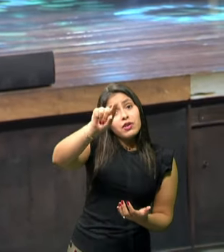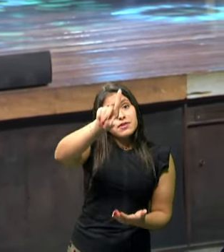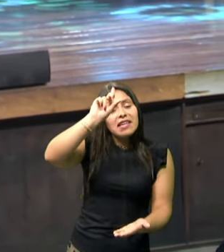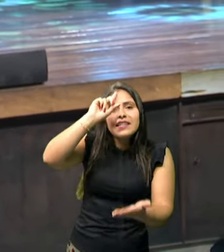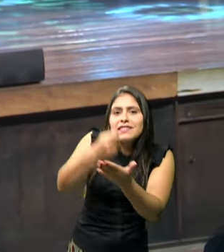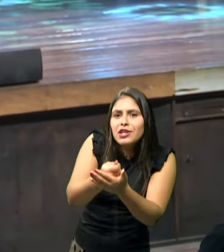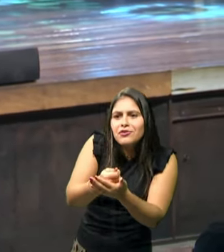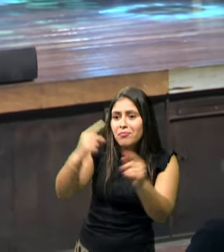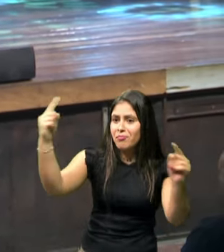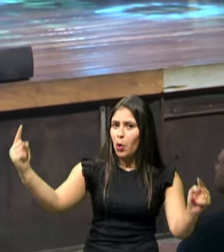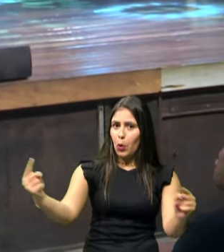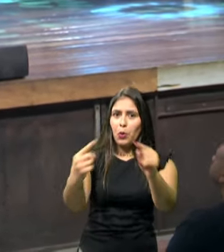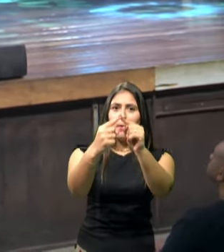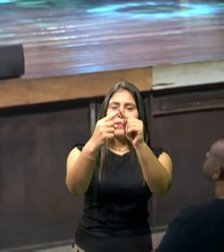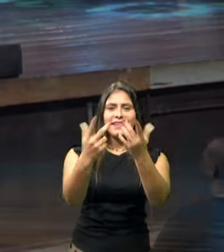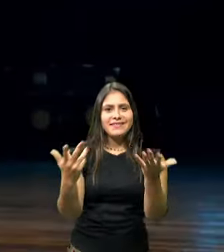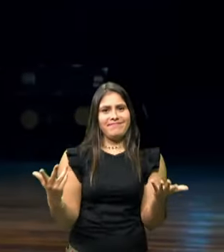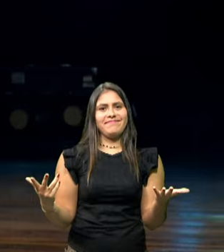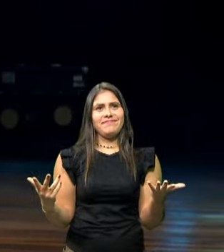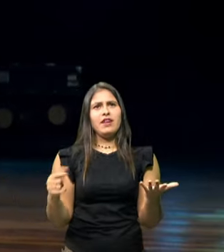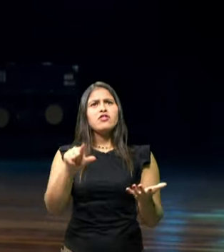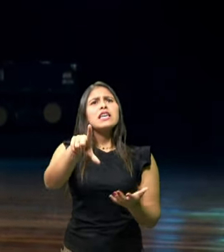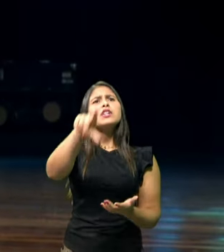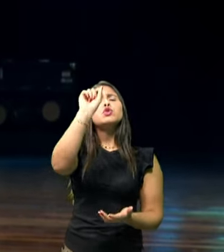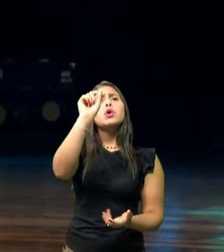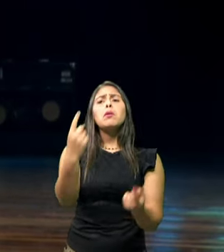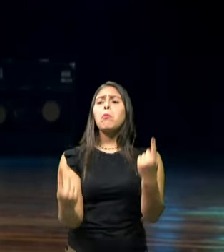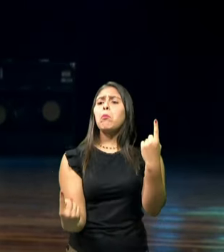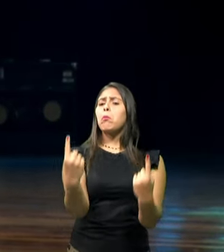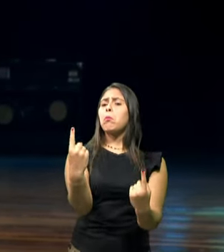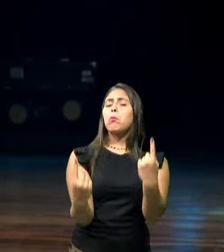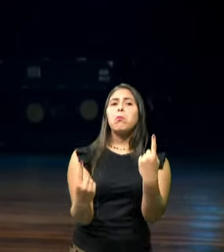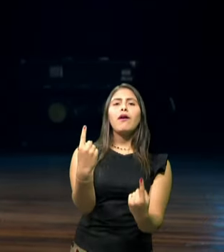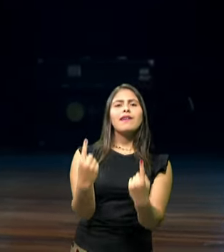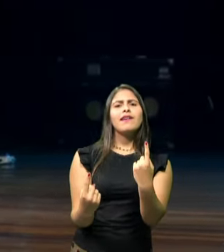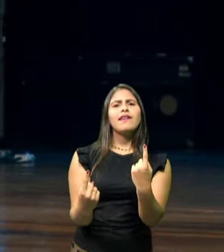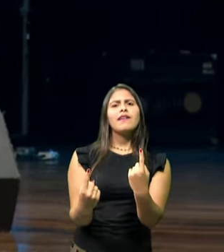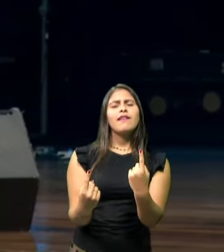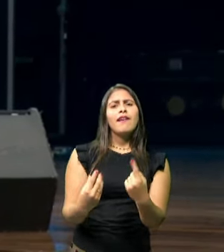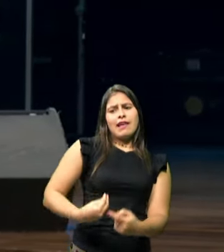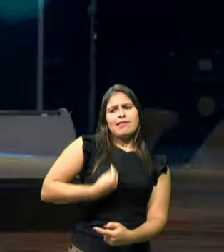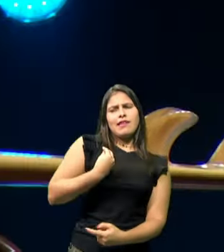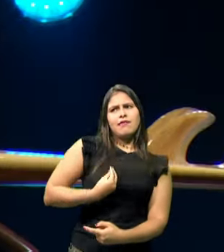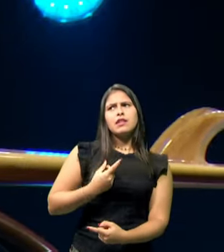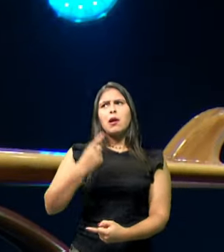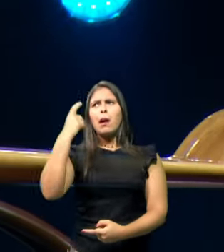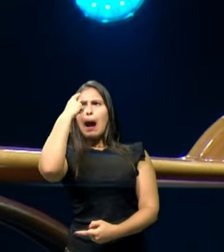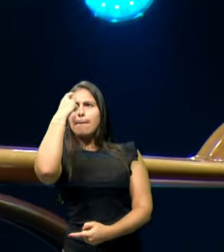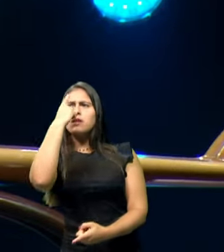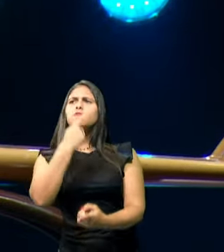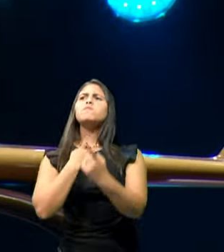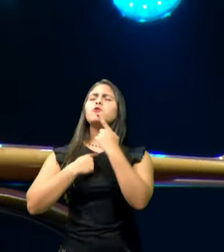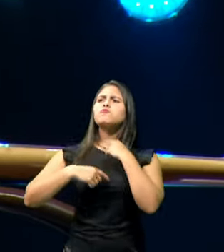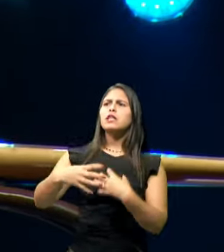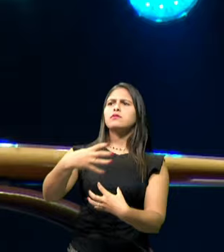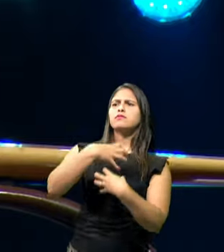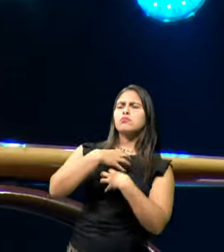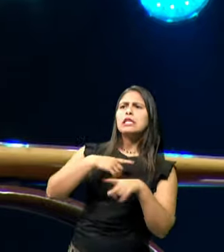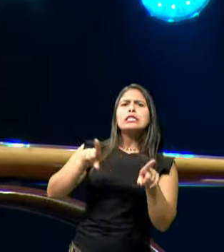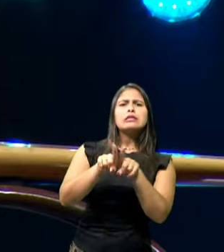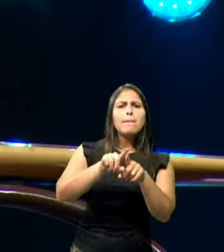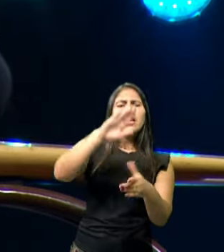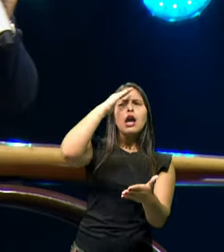decidir. O que é que você vai escolher? Você já passou pela vontade, pela mente, pelos sentimentos, passou